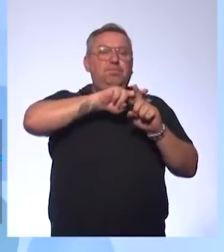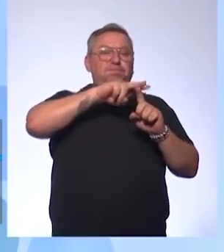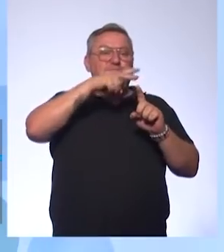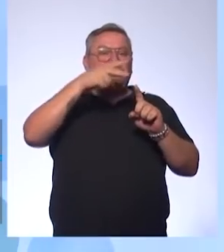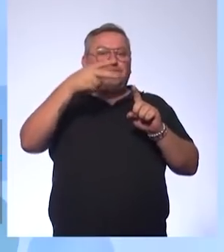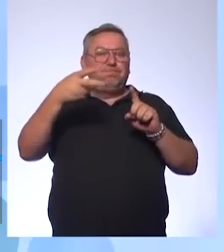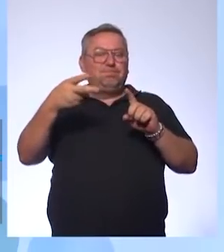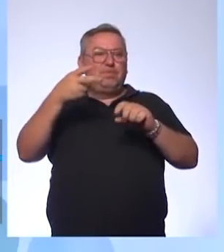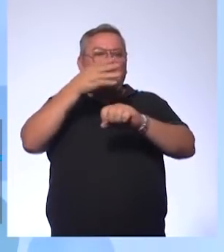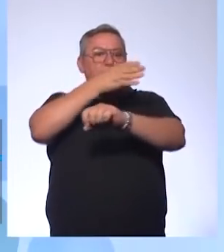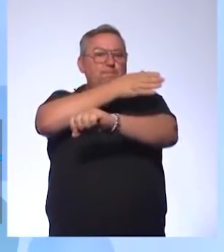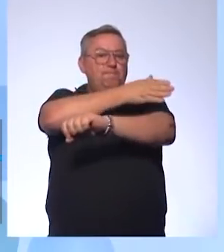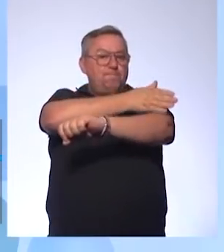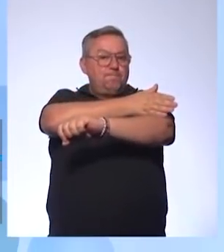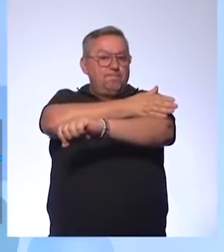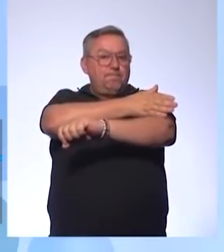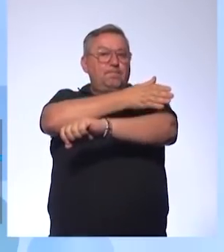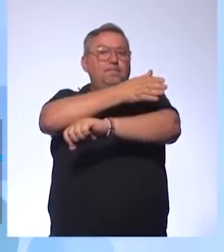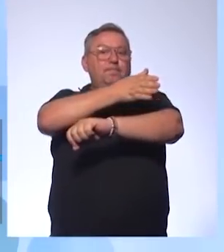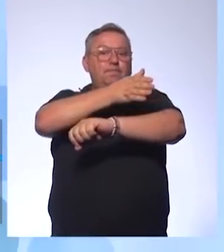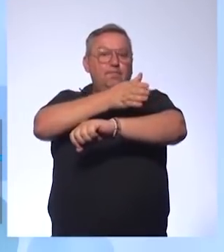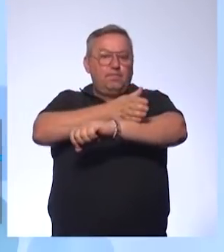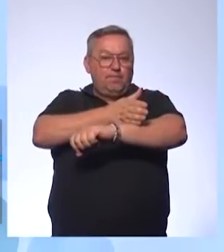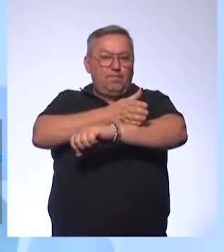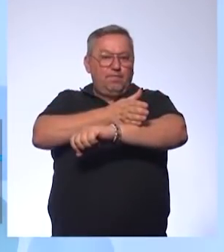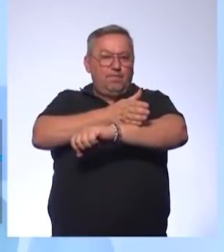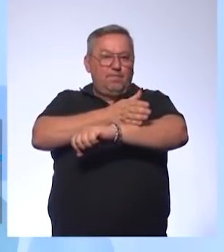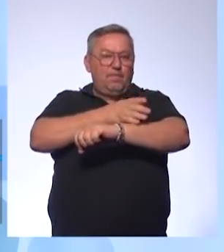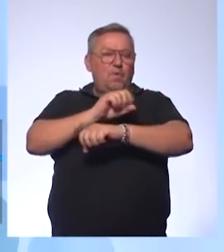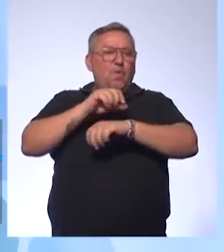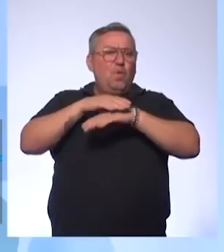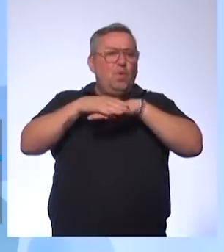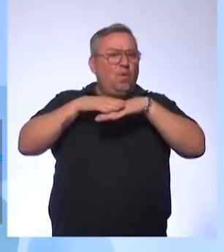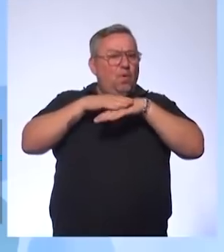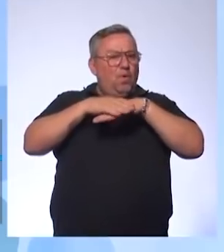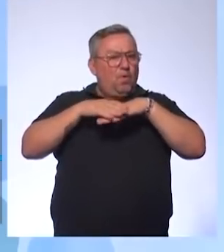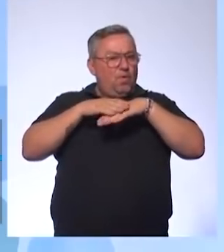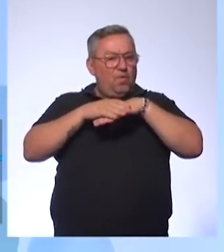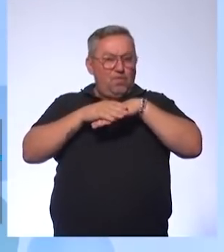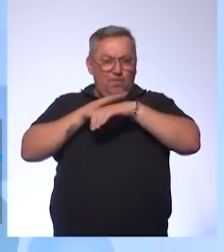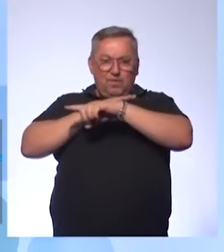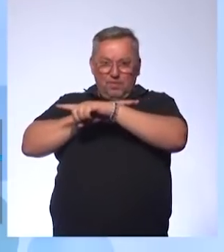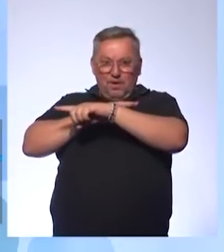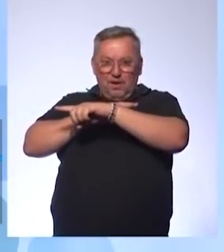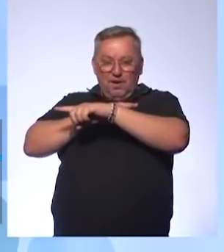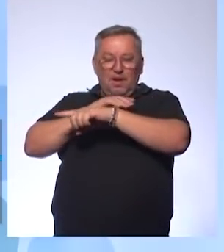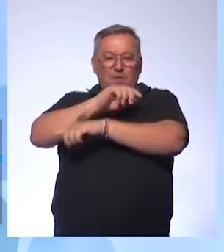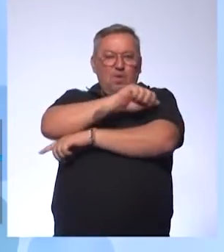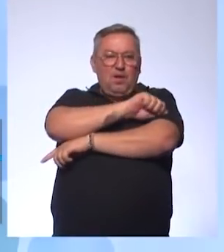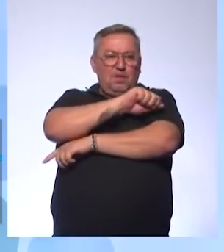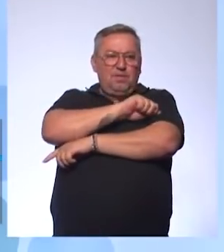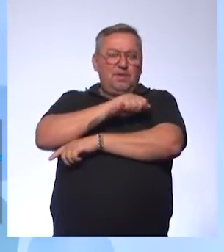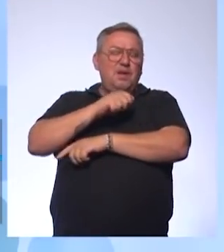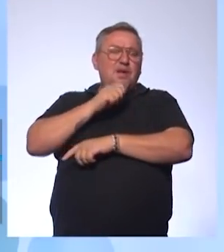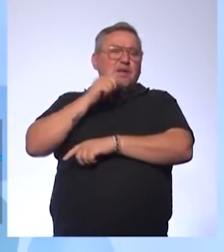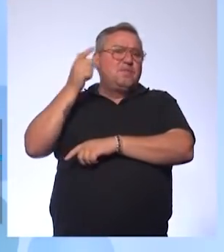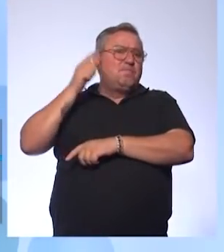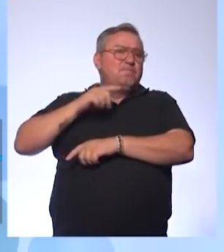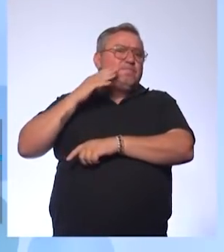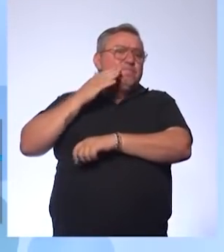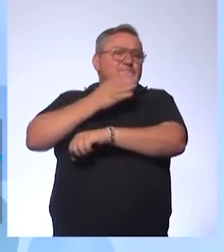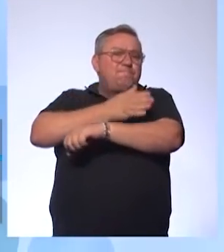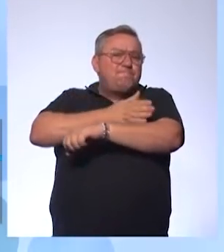mundo medieval. Pelo que eu conversei com a Sofia, alguns alunos ainda não entenderam muito o mundo medieval. O